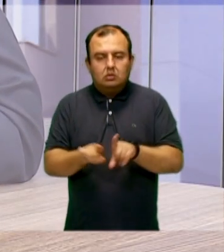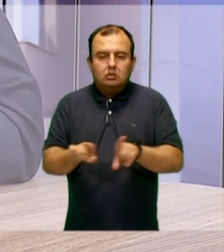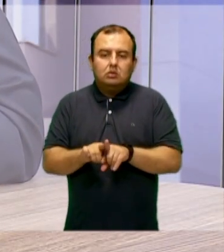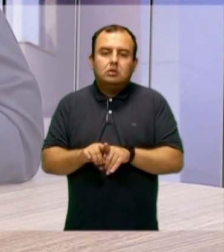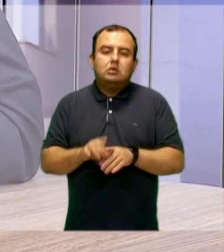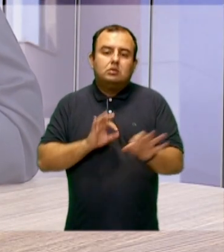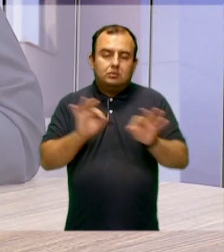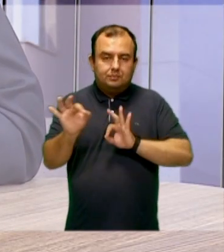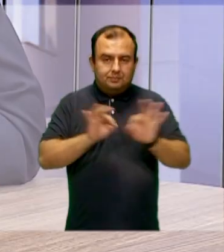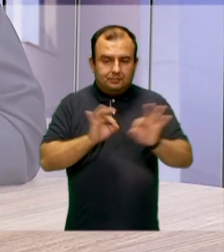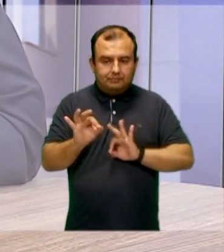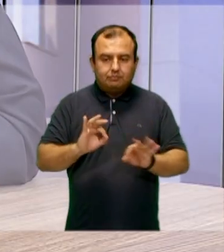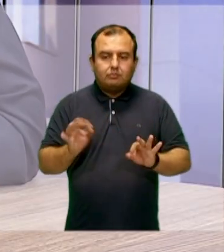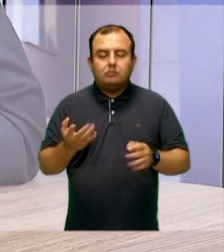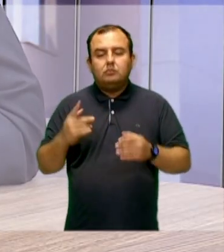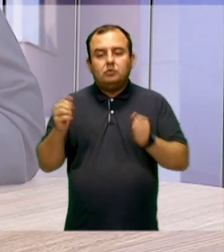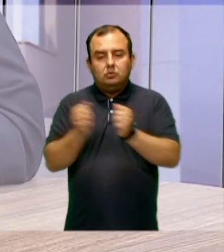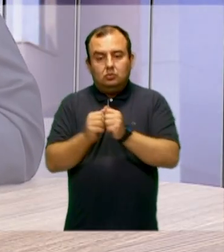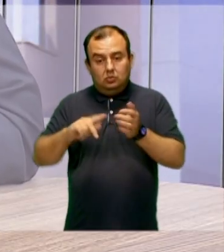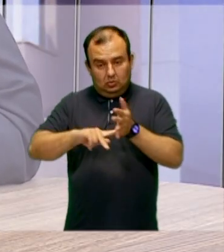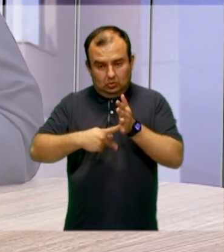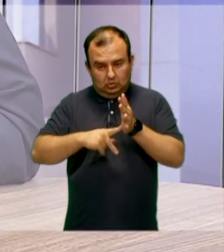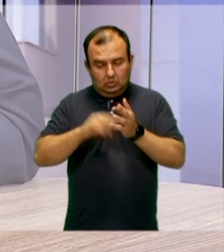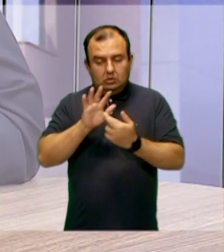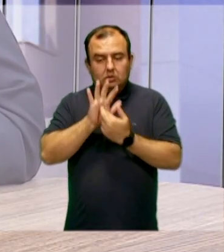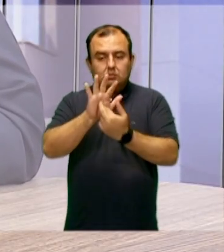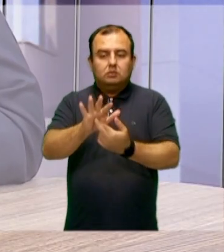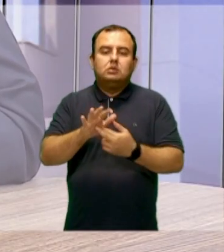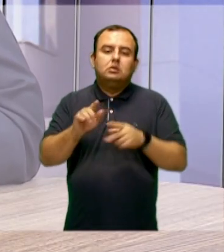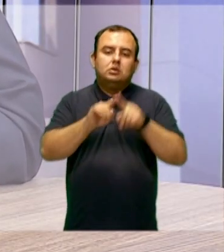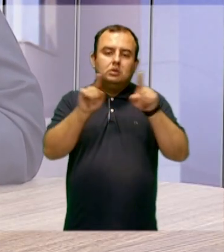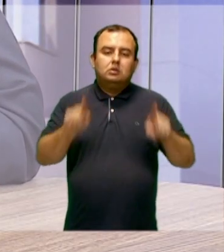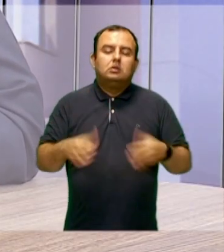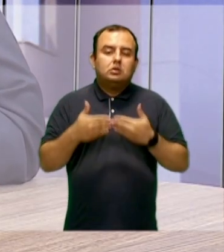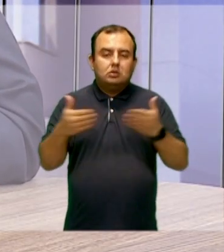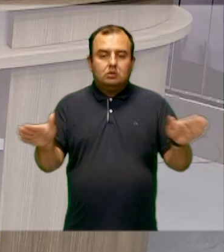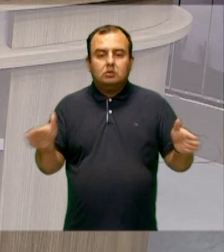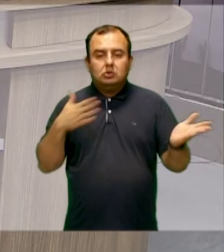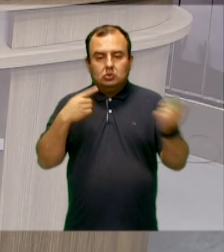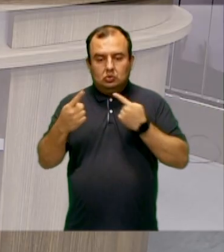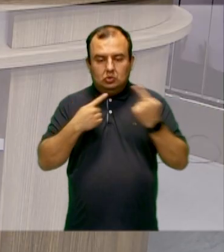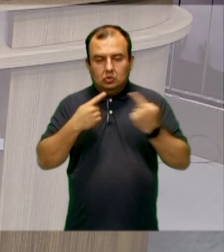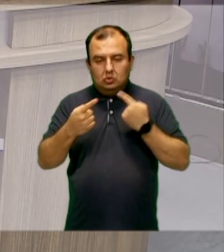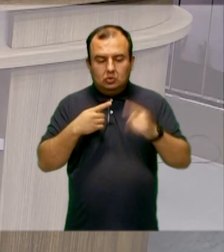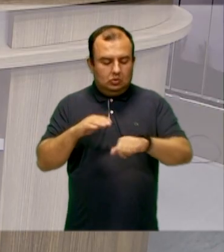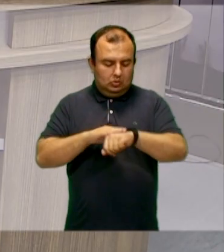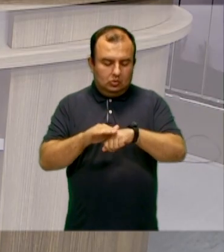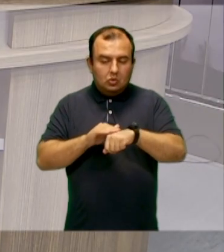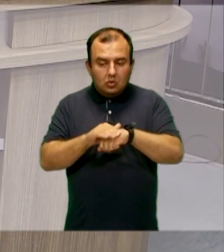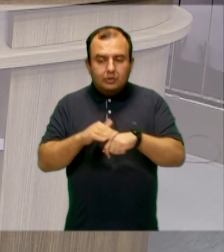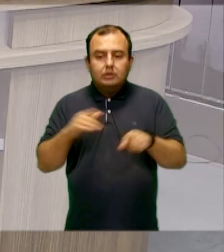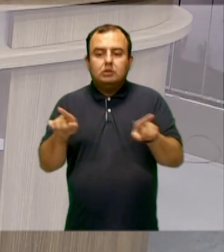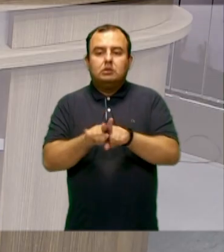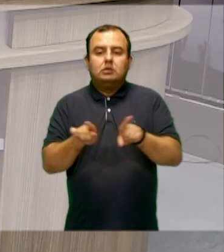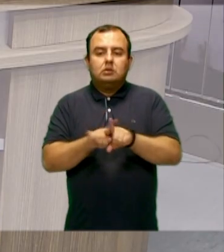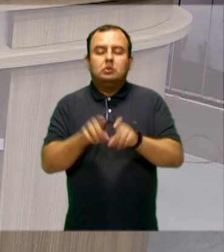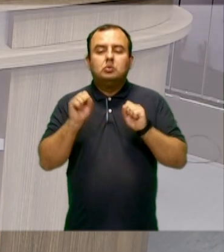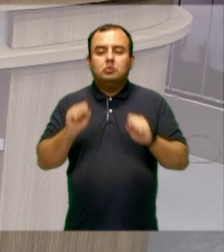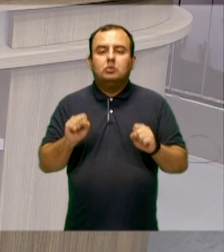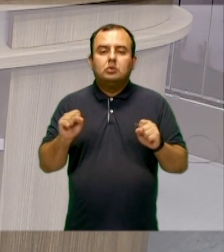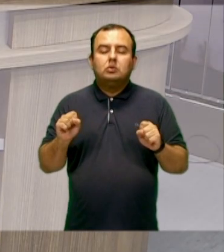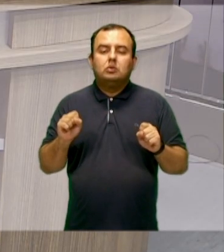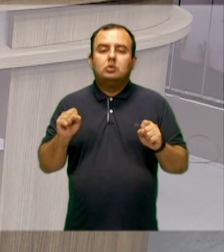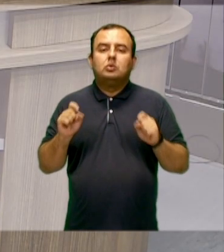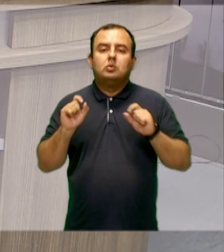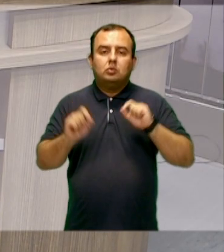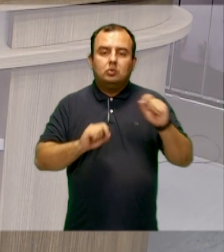fazendo, construindo, junto com o sindicato, que representa os servidores, a gente abriu esse canal de diálogo, esse canal de conversa, para que eles possam colocar